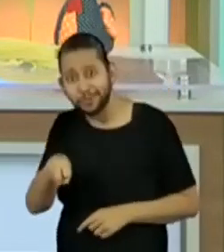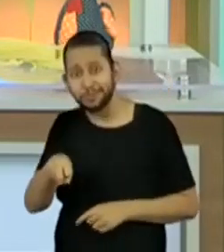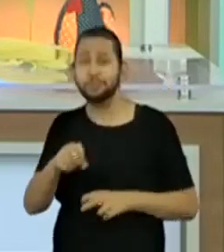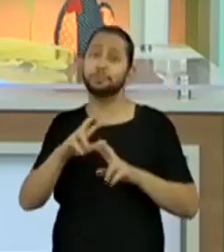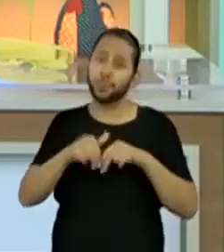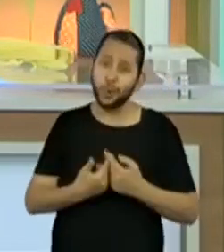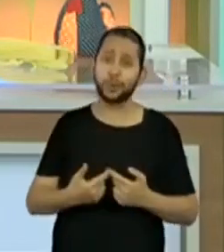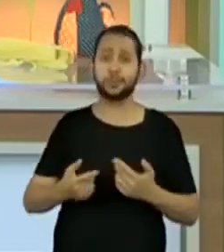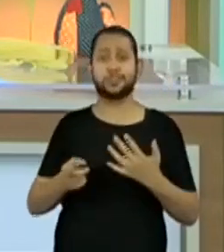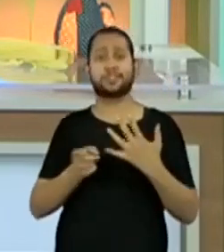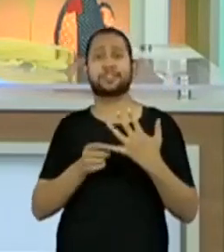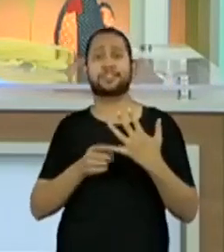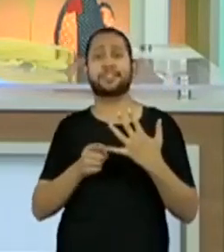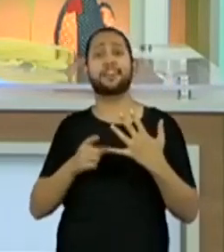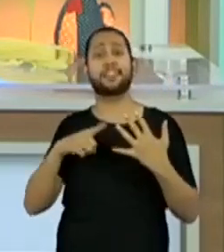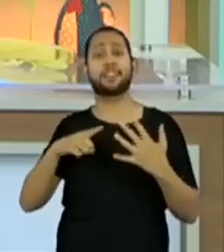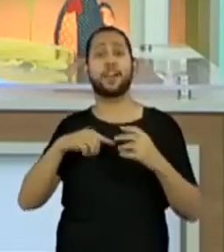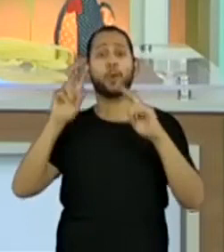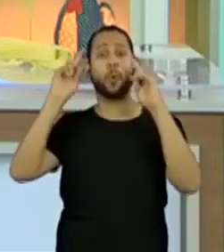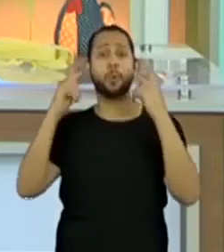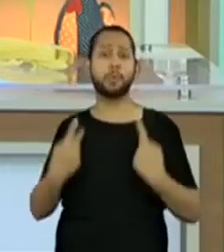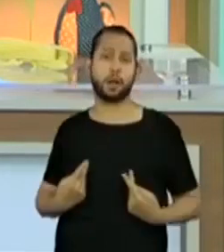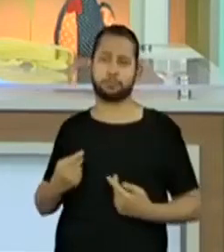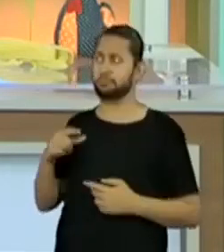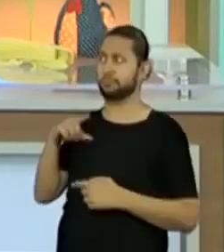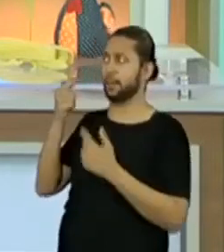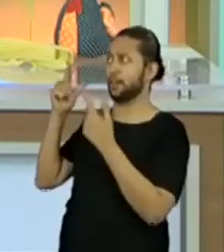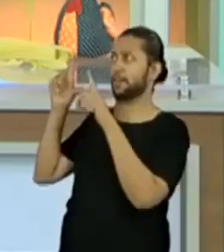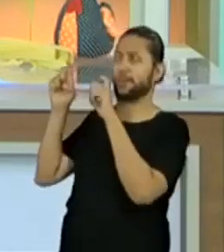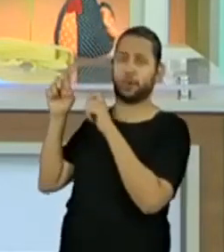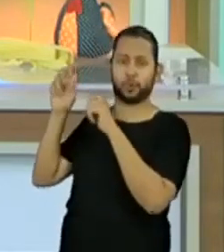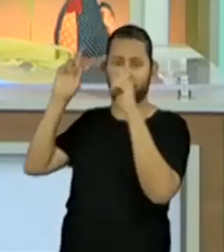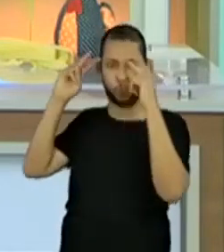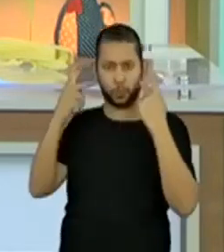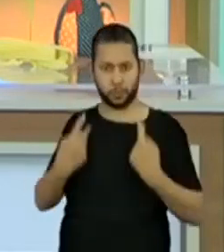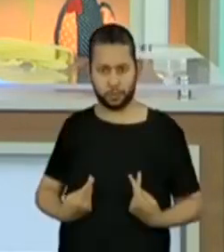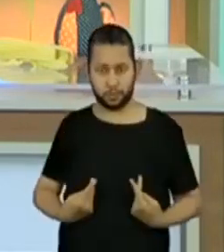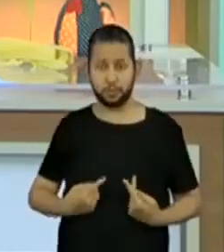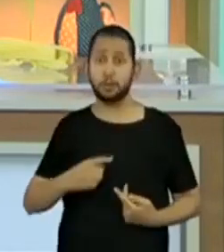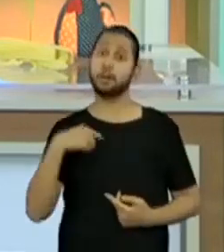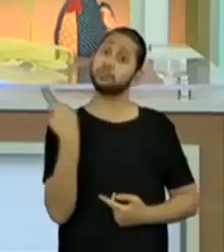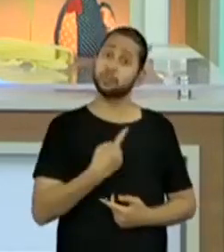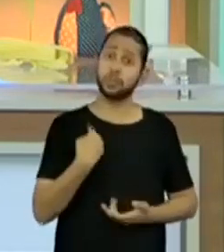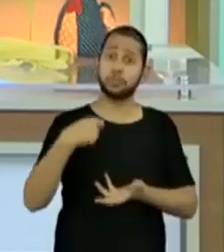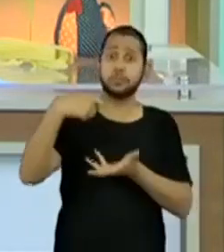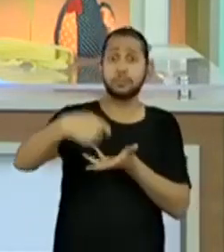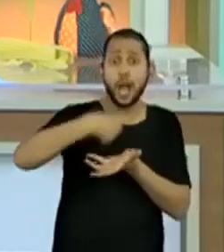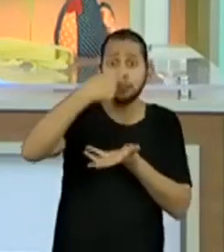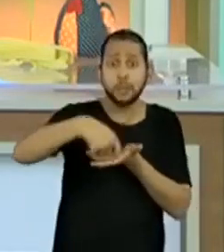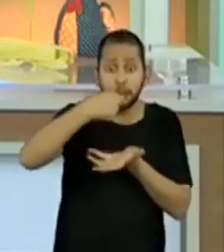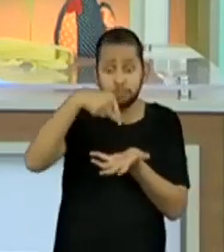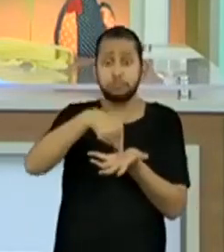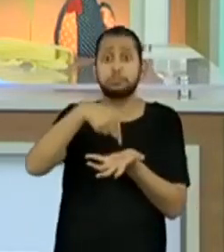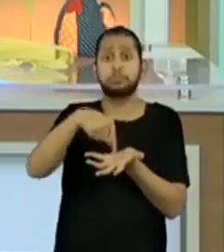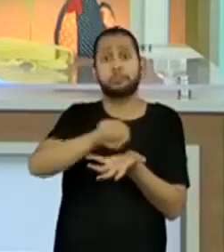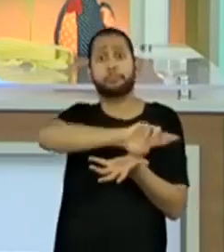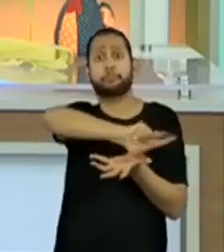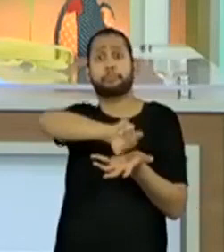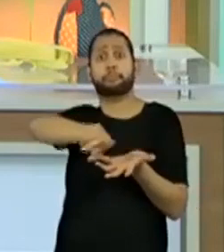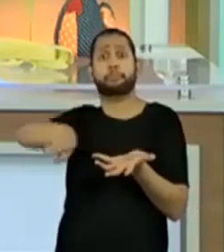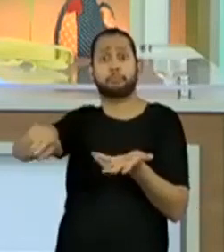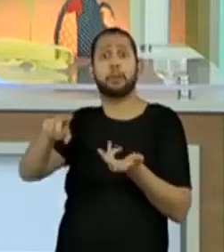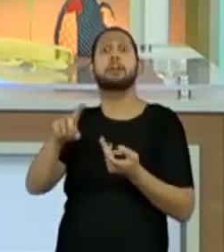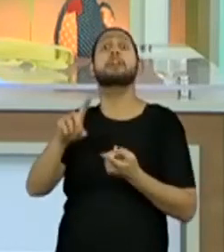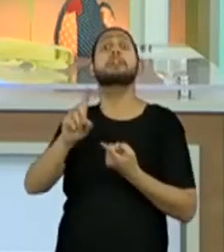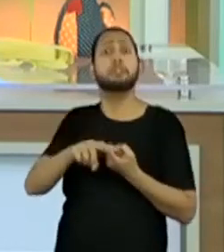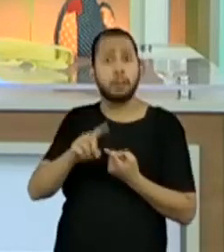ser humano, apesar de não estar na imagem. Porque os nossos alimentos, eles são seres vivos